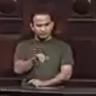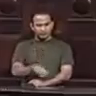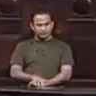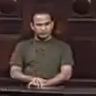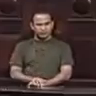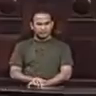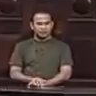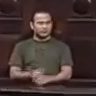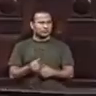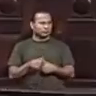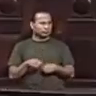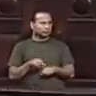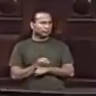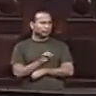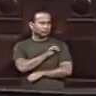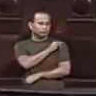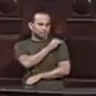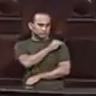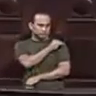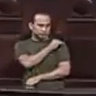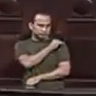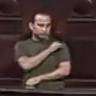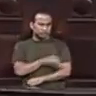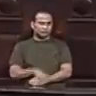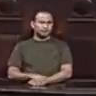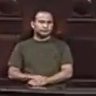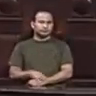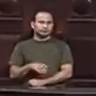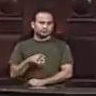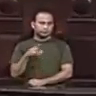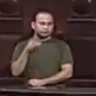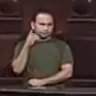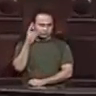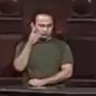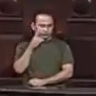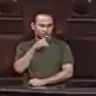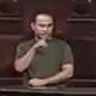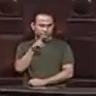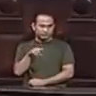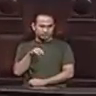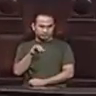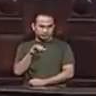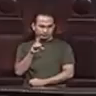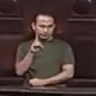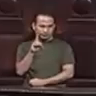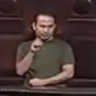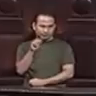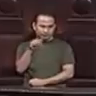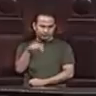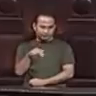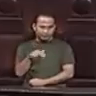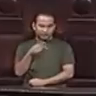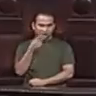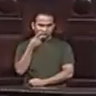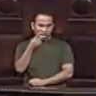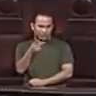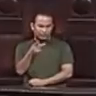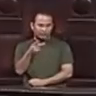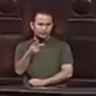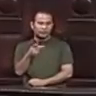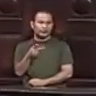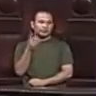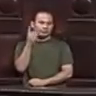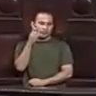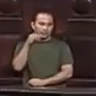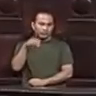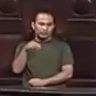assinaturas conquistadas aqui dentro. Deputada Zeidan. Eu quero reforçar é exatamente a fala do deputado Marcelo